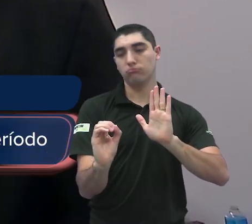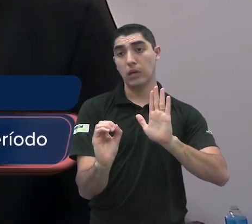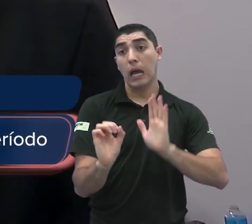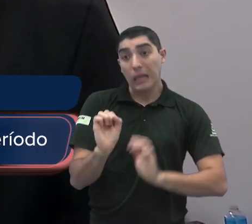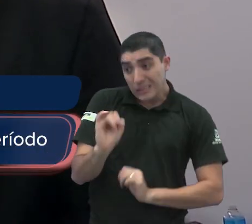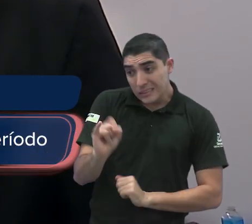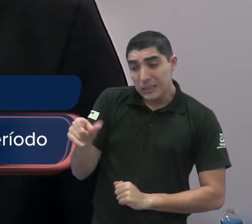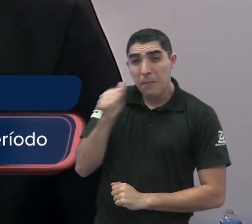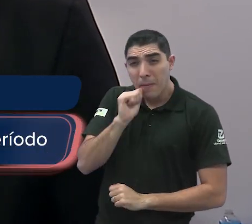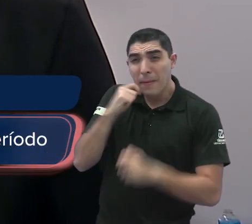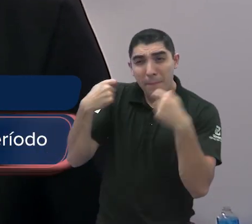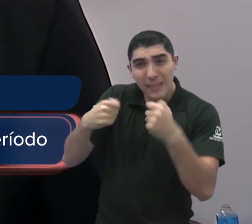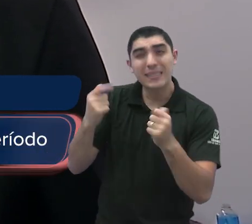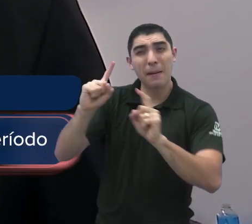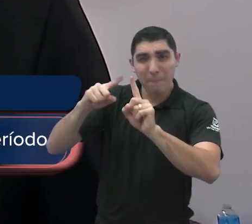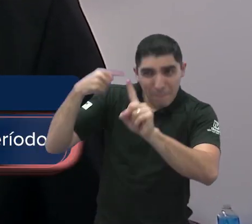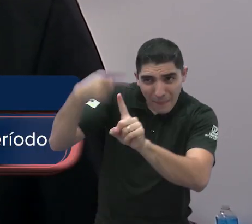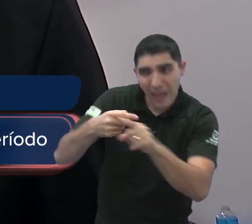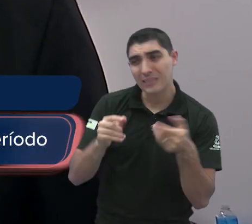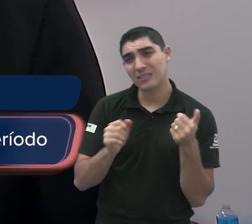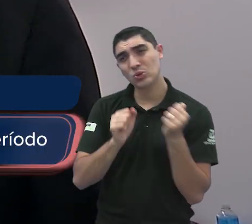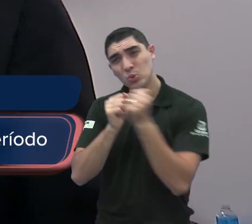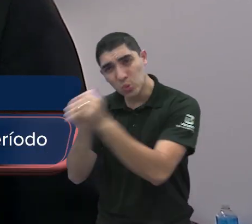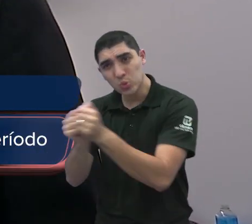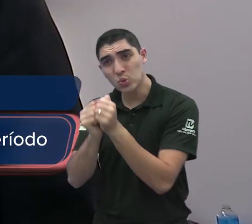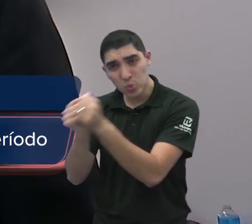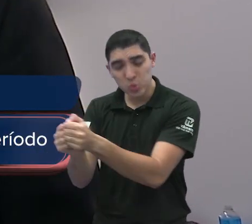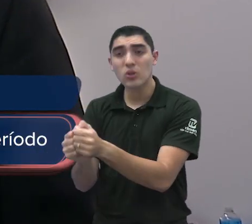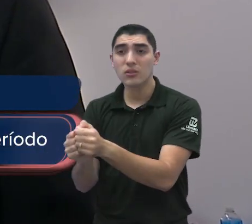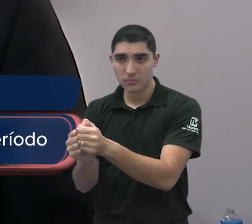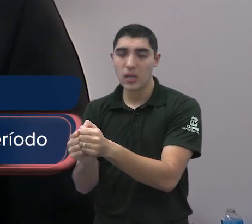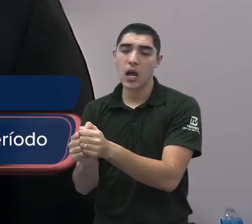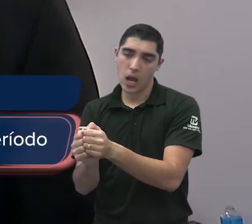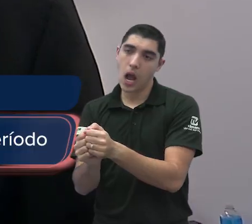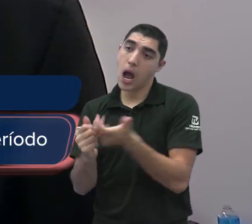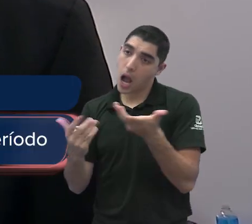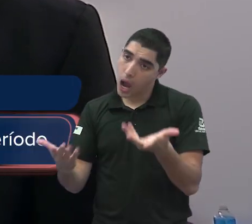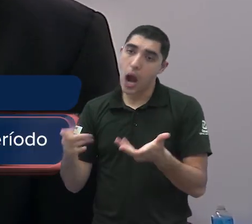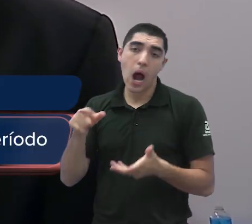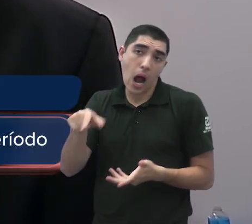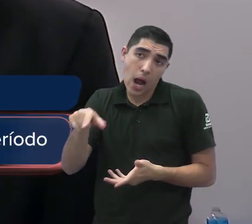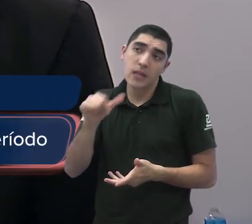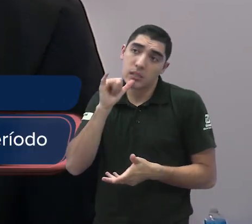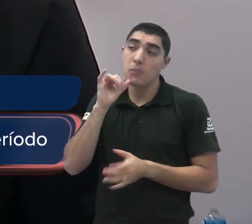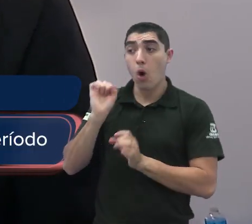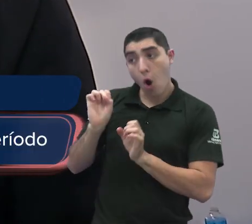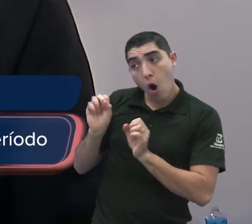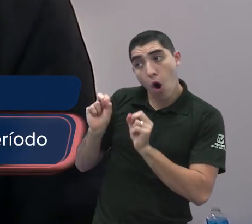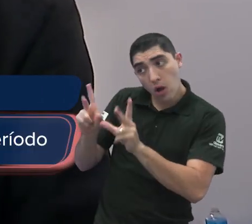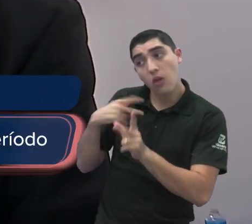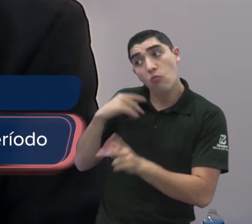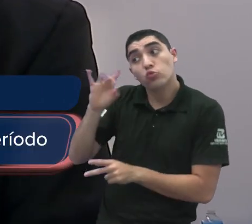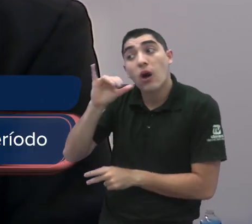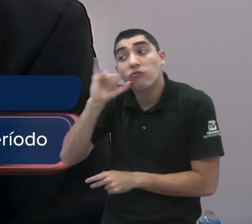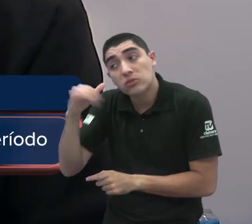ela precisar de algo mais, ela vai ter justificado as suas faltas, mas não abonadas. Ela justifica, mas não abona,